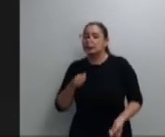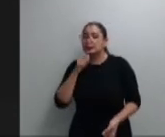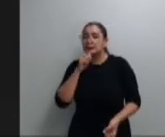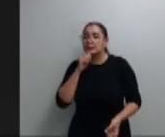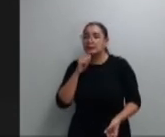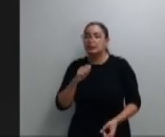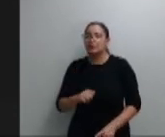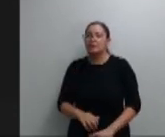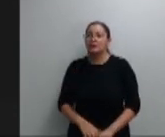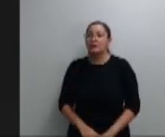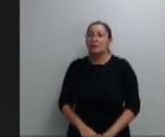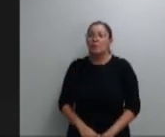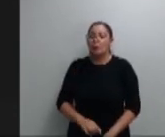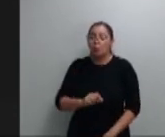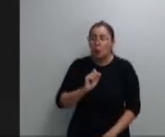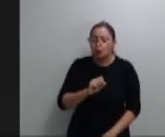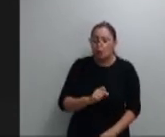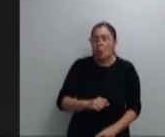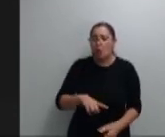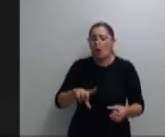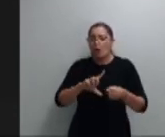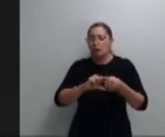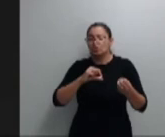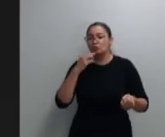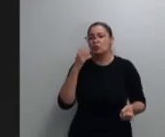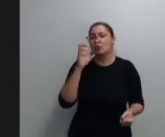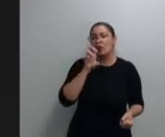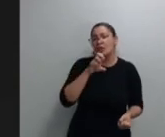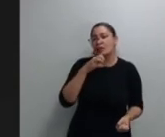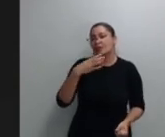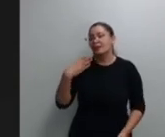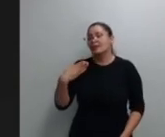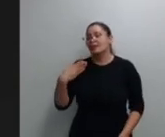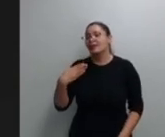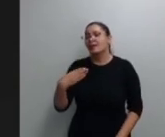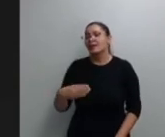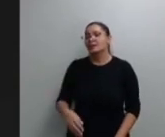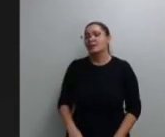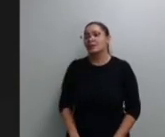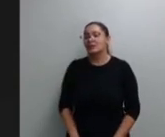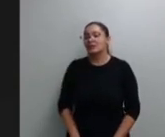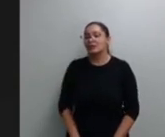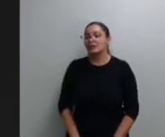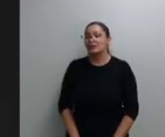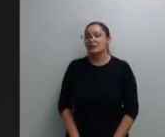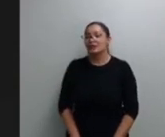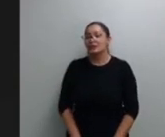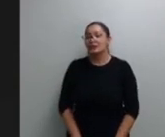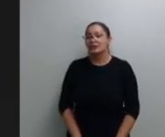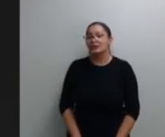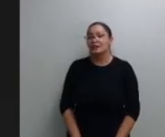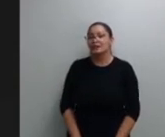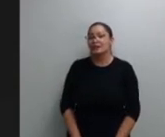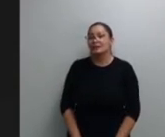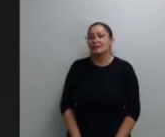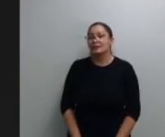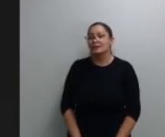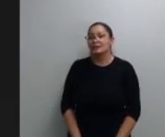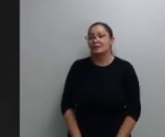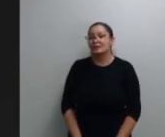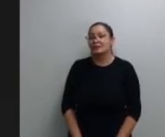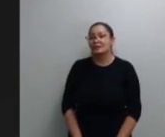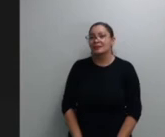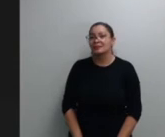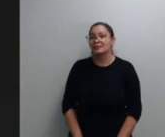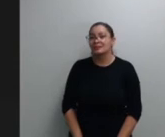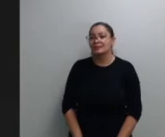pontualmente o artigo 54 da lei 8.884 de 94 ou seja a lei de defesa da concorrência que